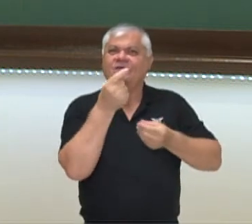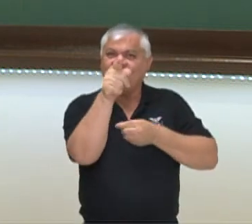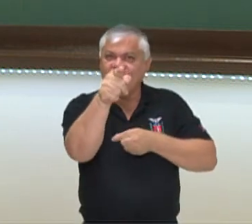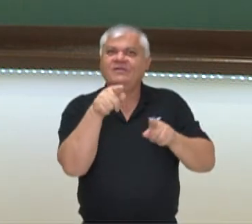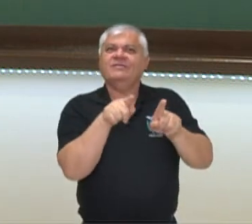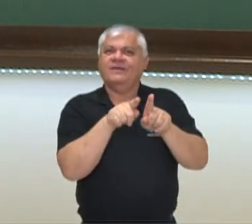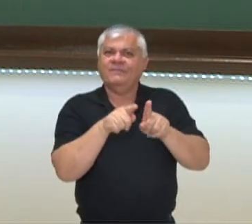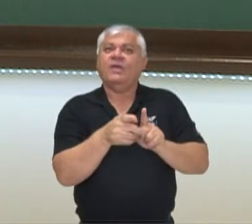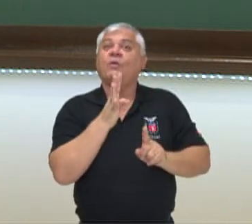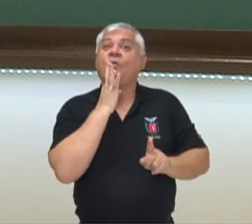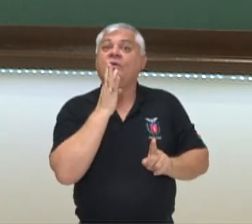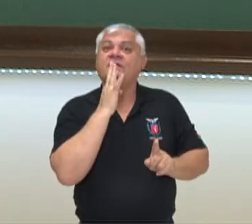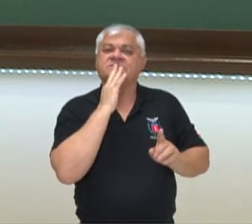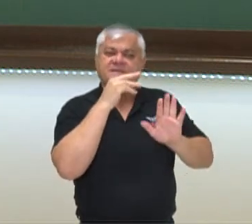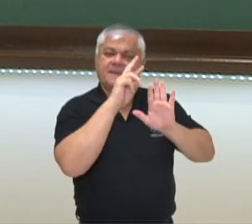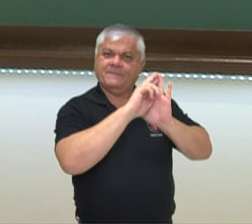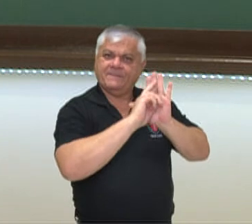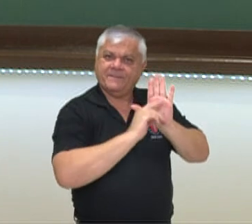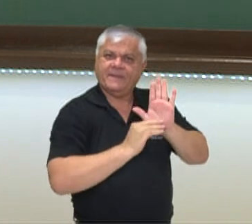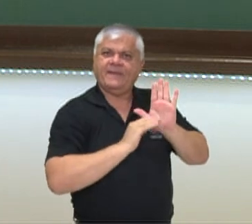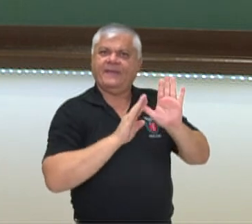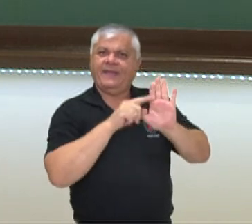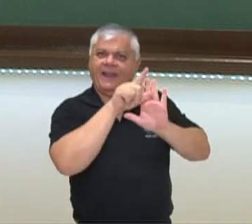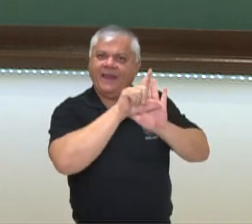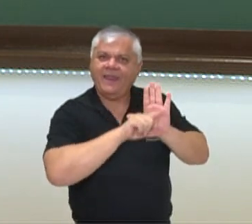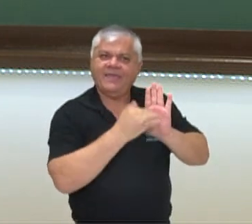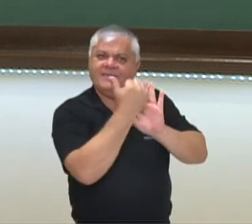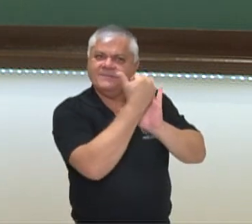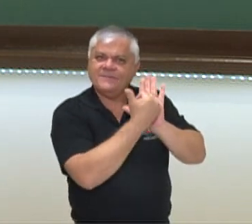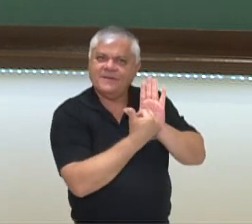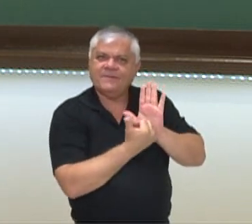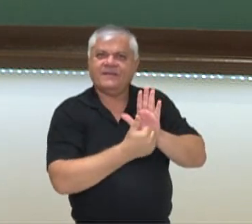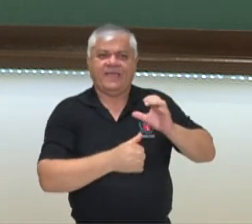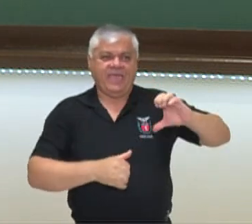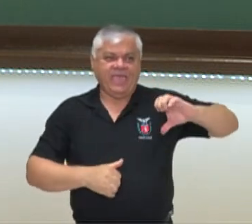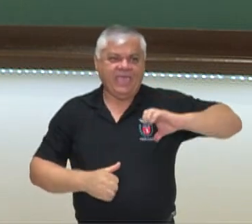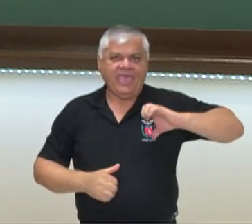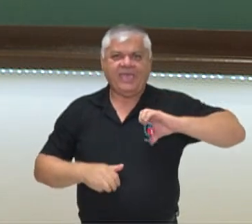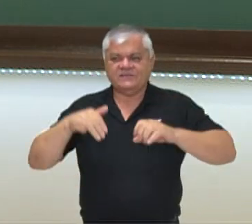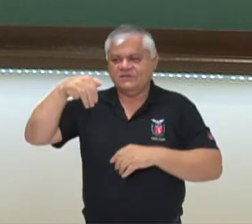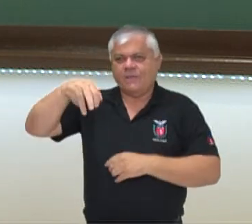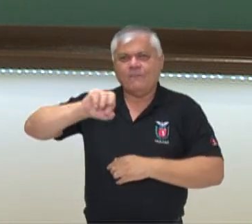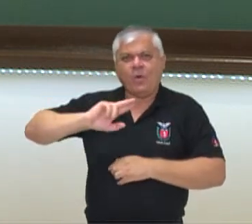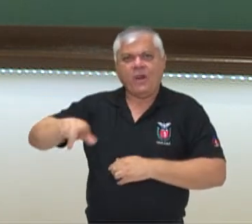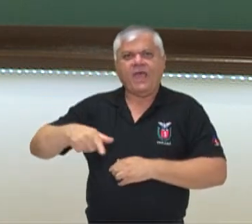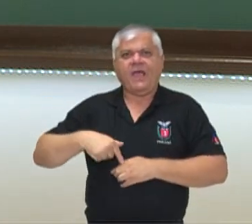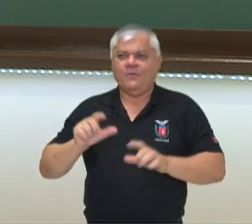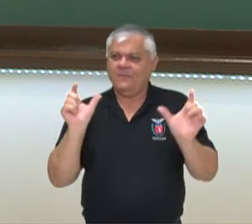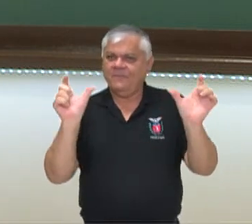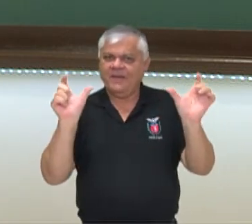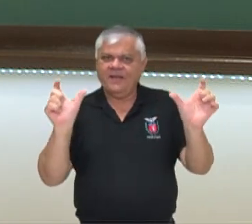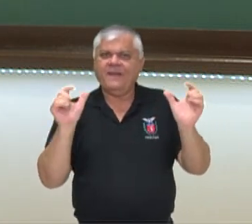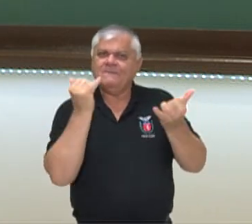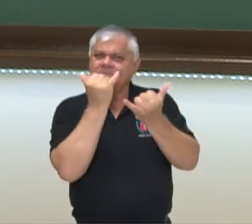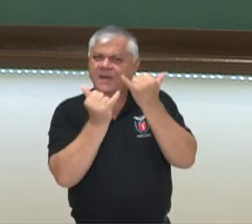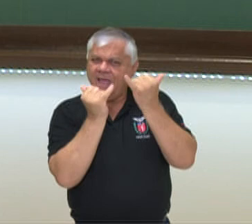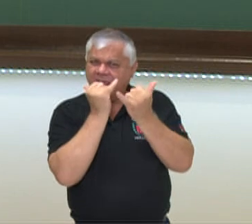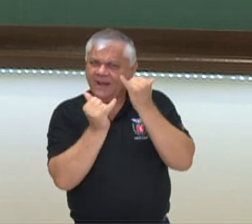você conhecer o regimento escolar. Conceito de ética, conceito de moral, né? Embora sejam